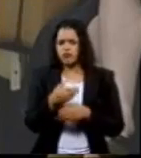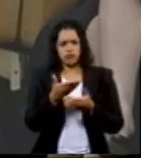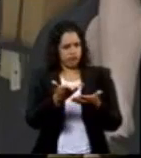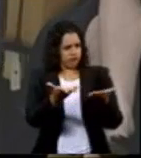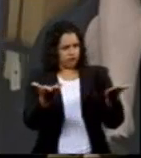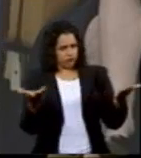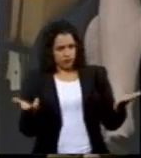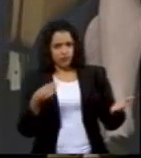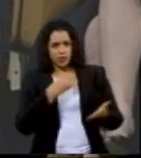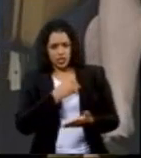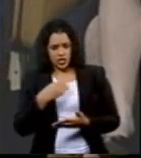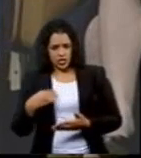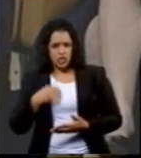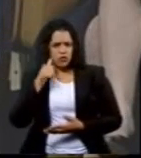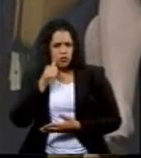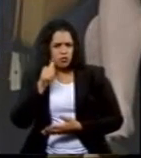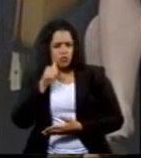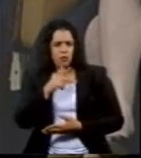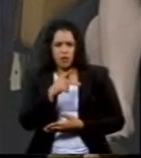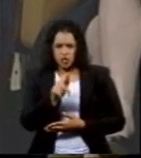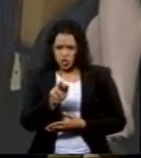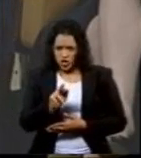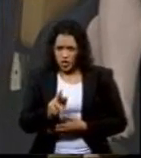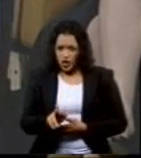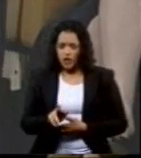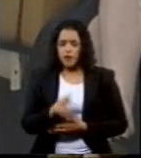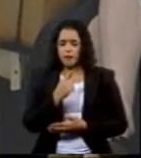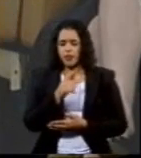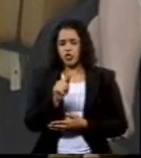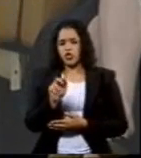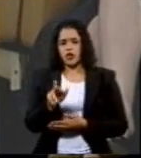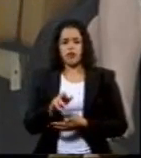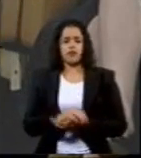ministra, excelentíssima senhora Procuradora-Geral da República.